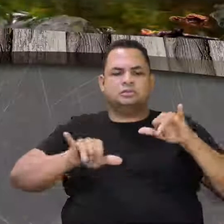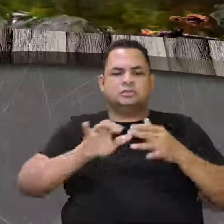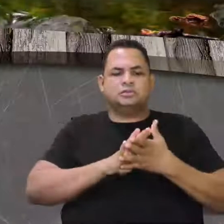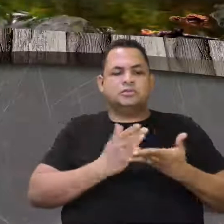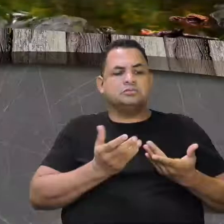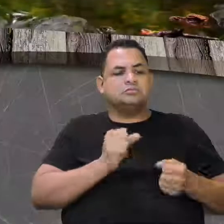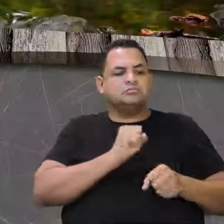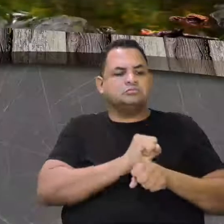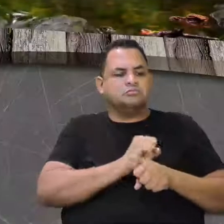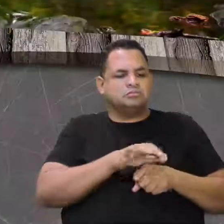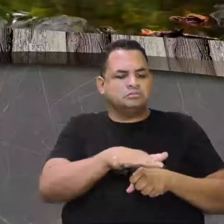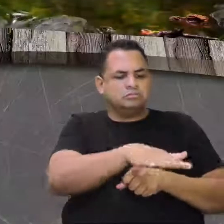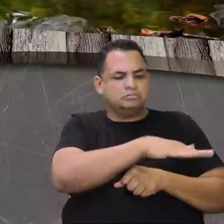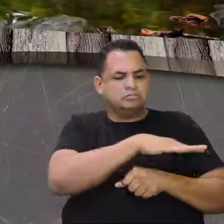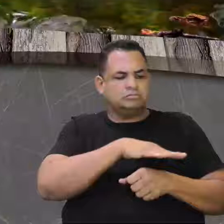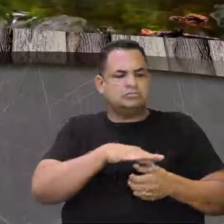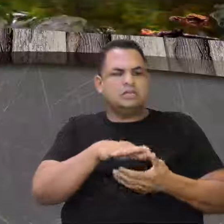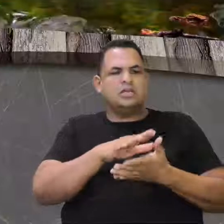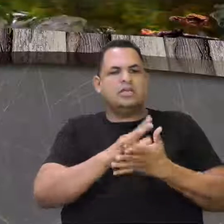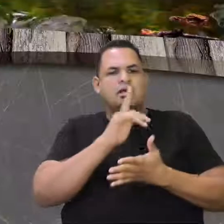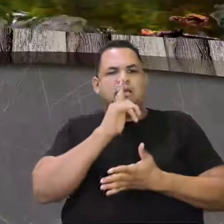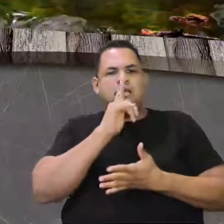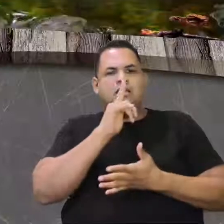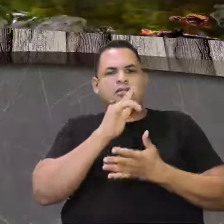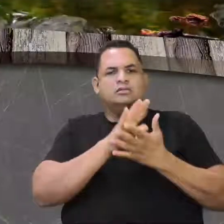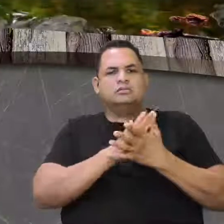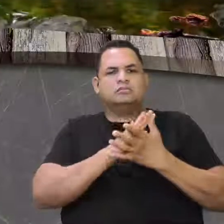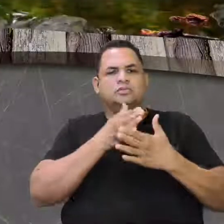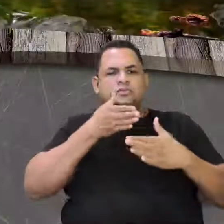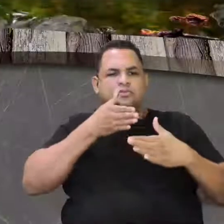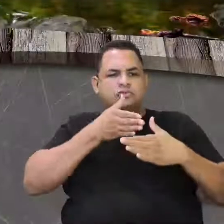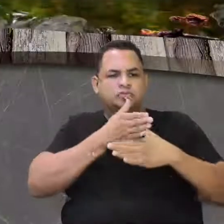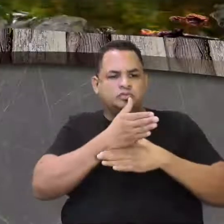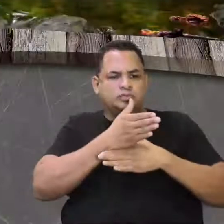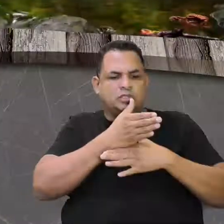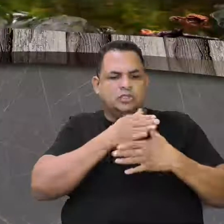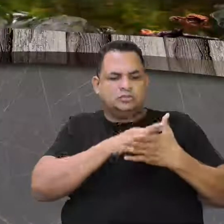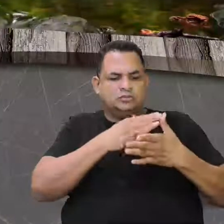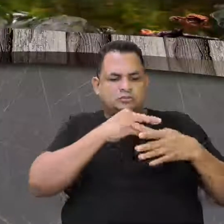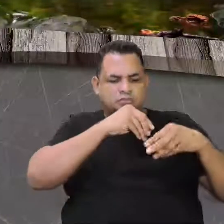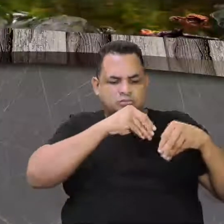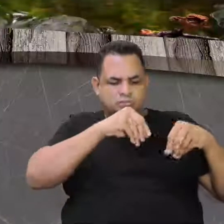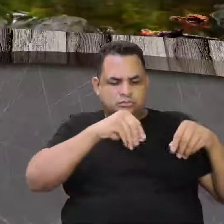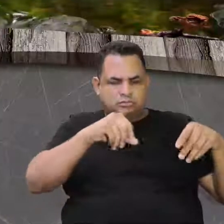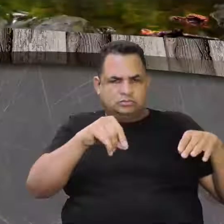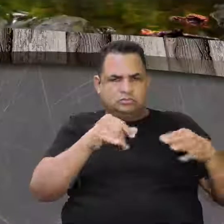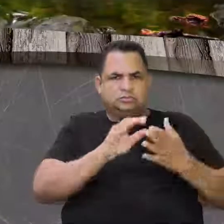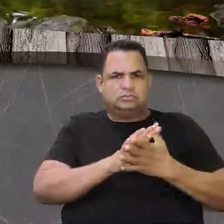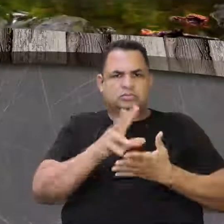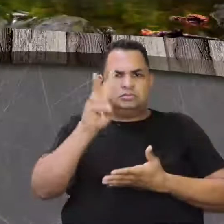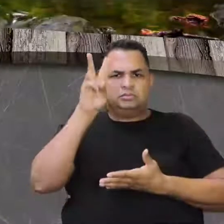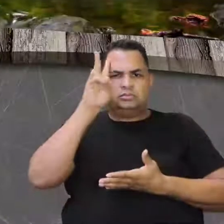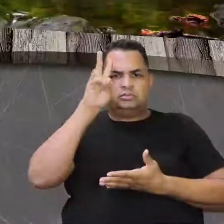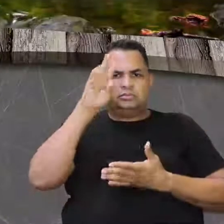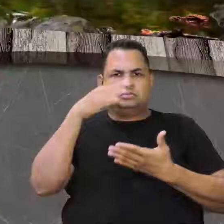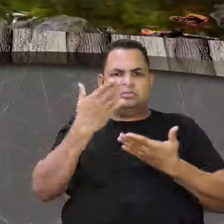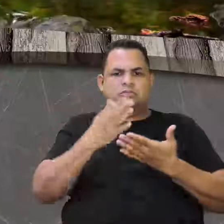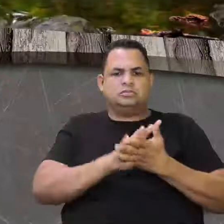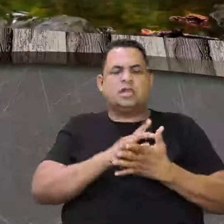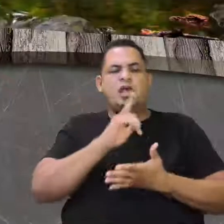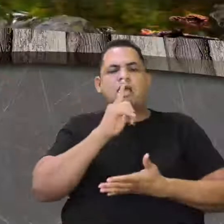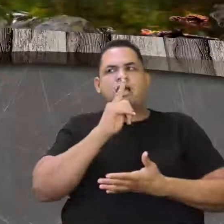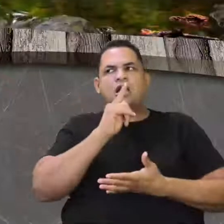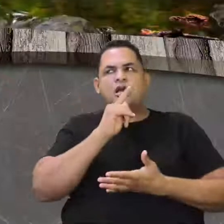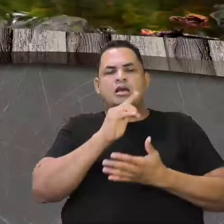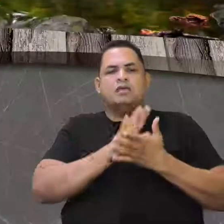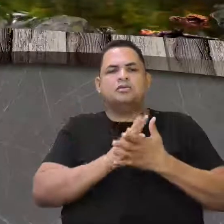na água, corpo hídrico, pode se infiltrar no solo, e aí a gente lembra que tanto na